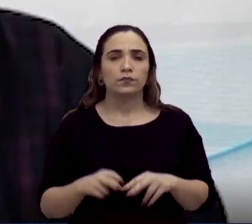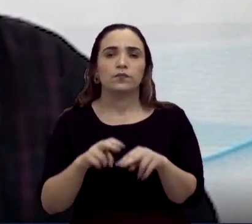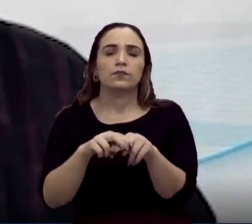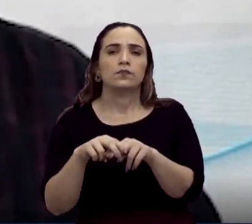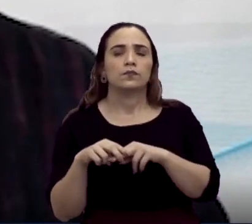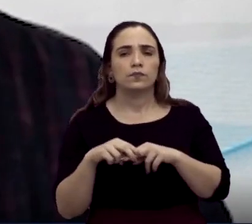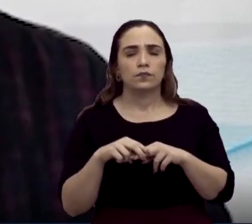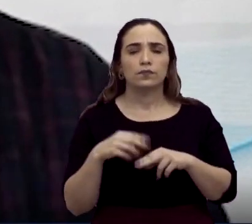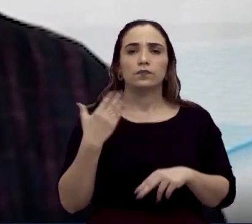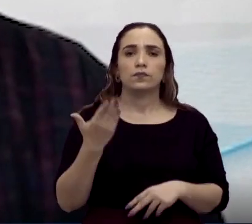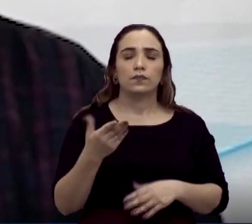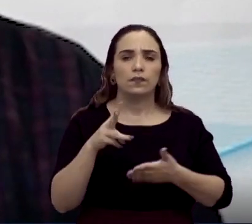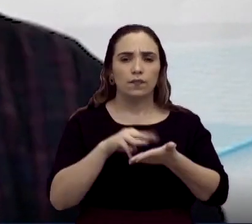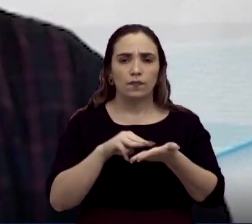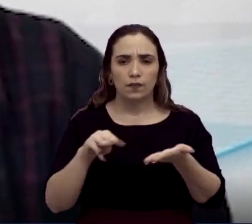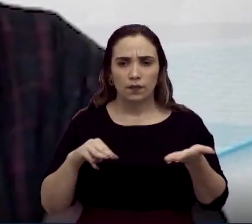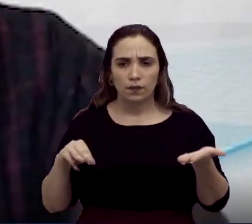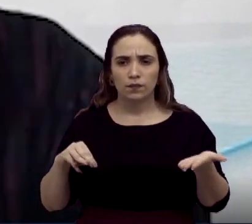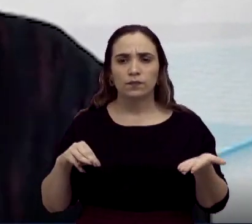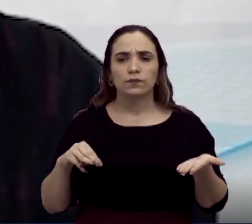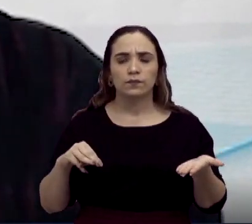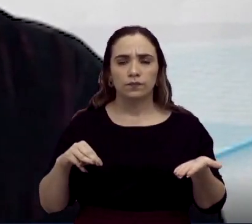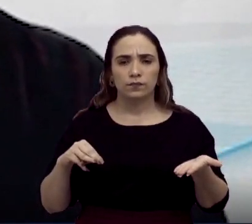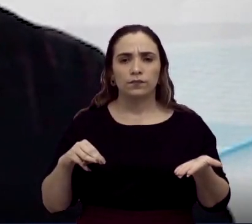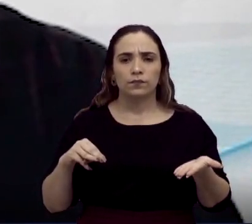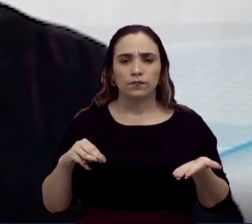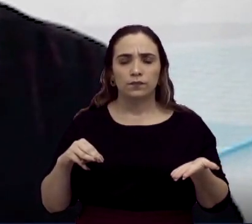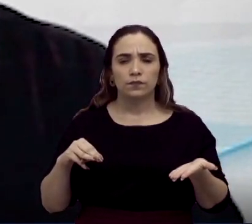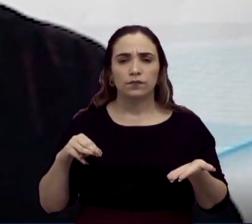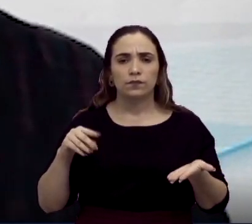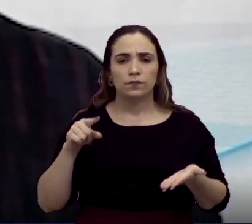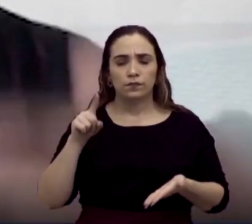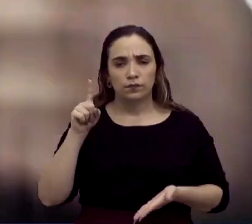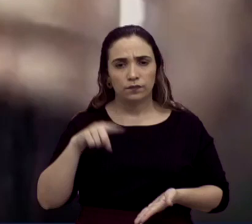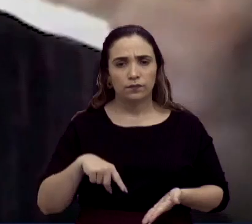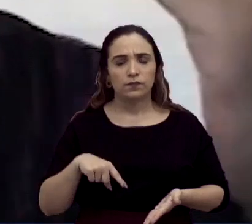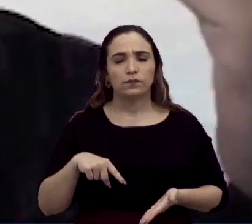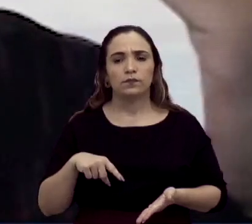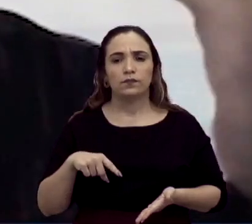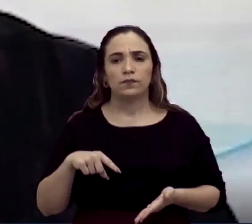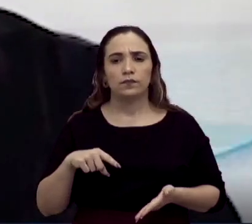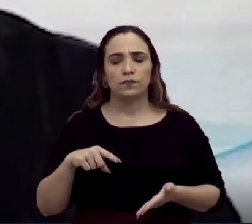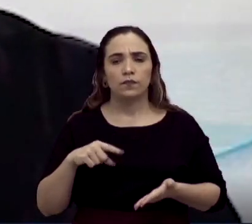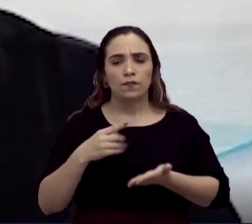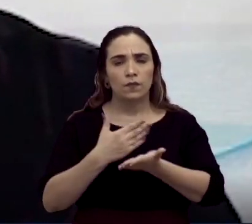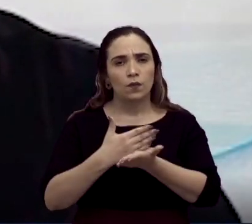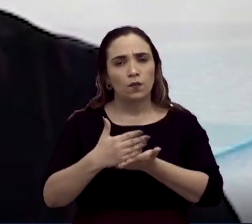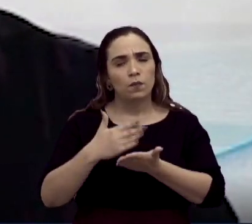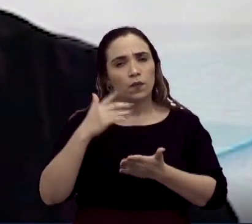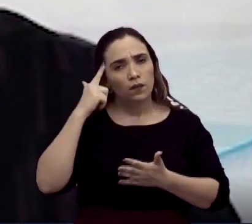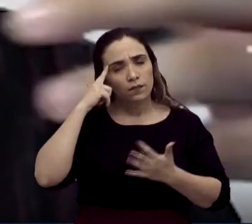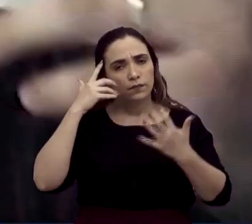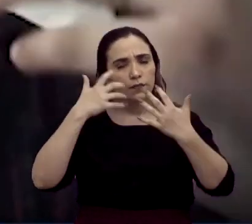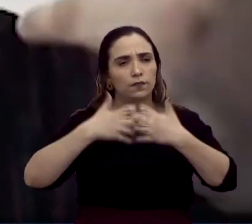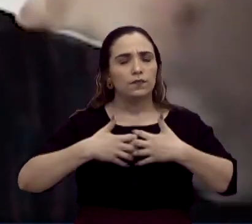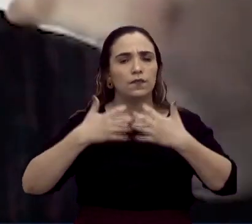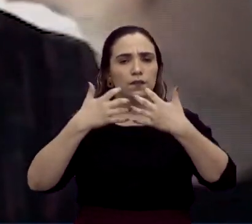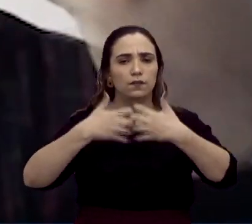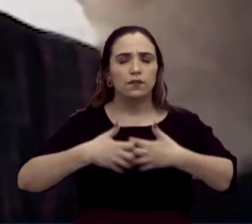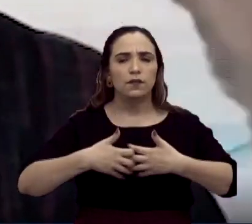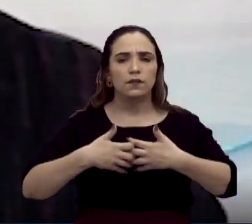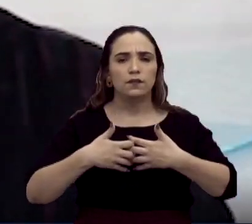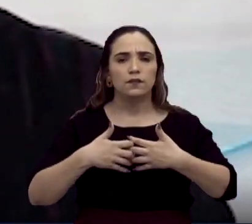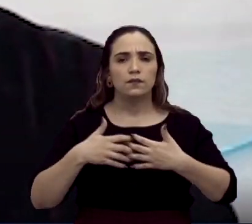falei, há metodologias tal qual a gestão por resultados. E aí a gente vai tentar entender do que se trata. Estamos aqui